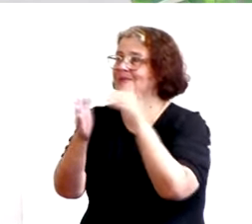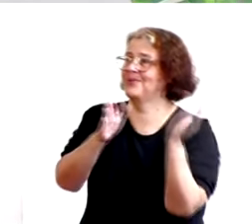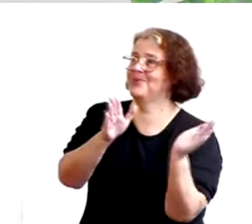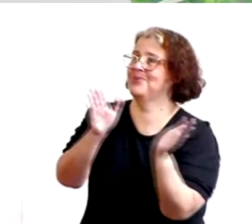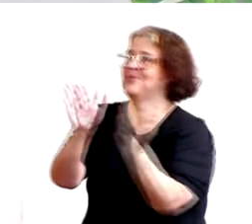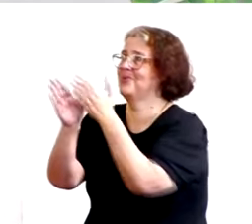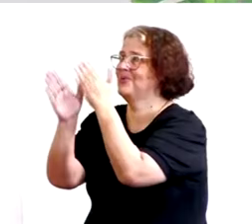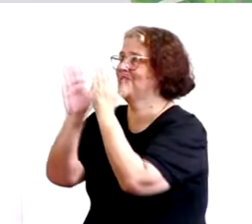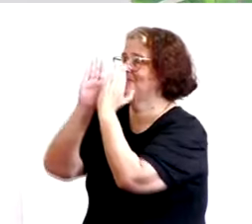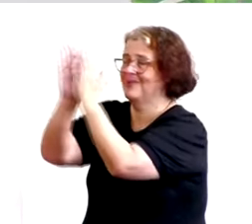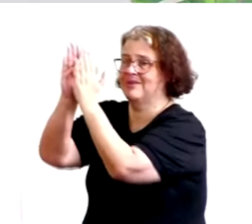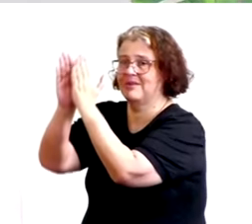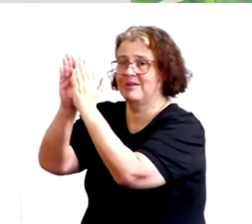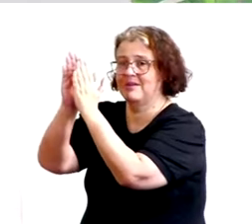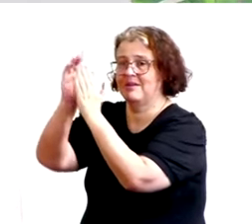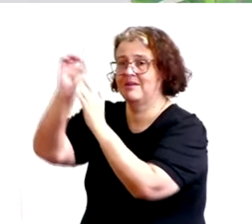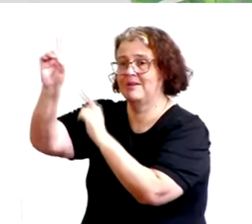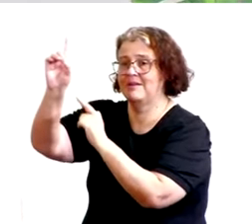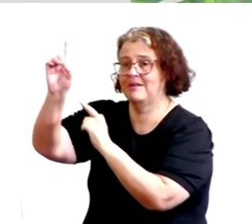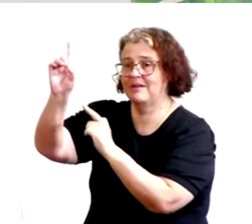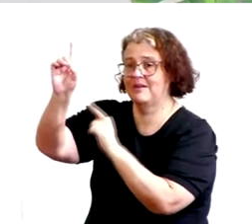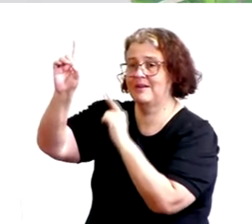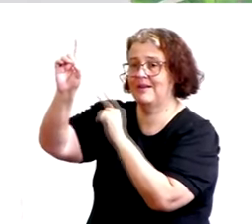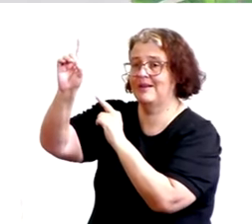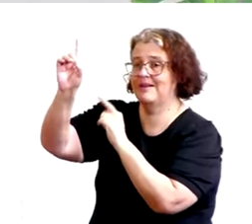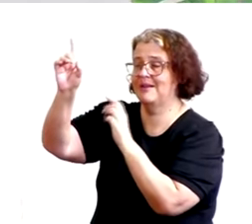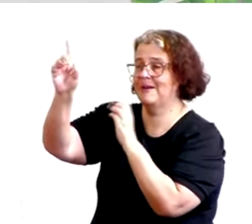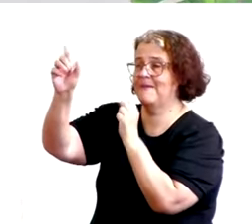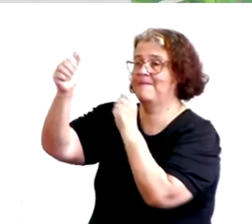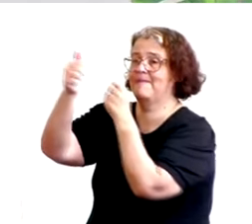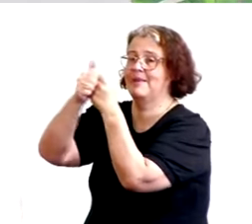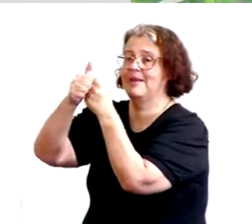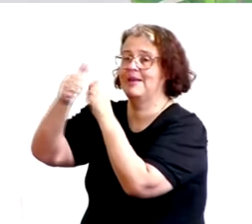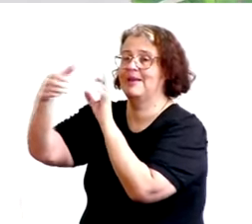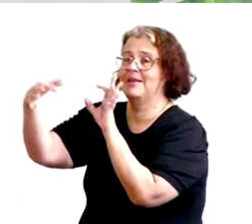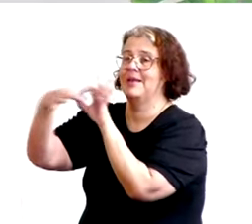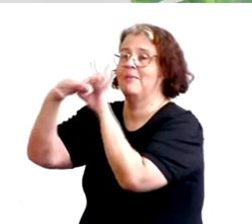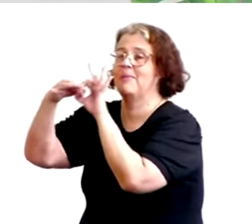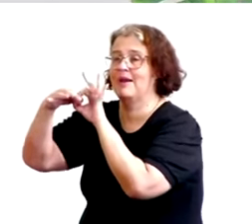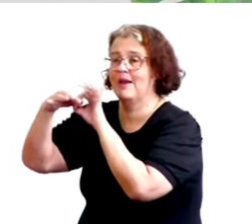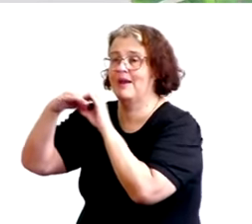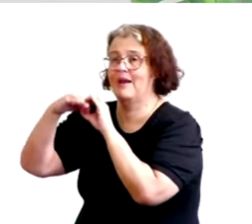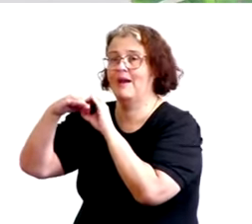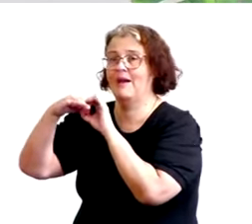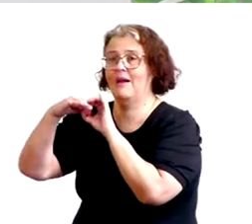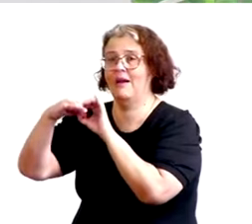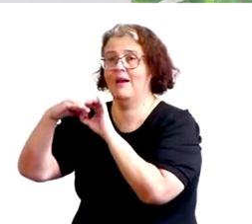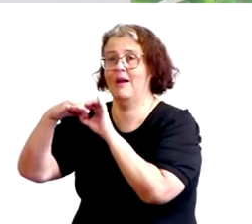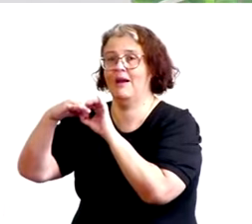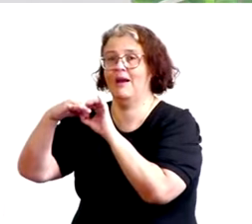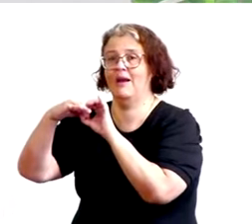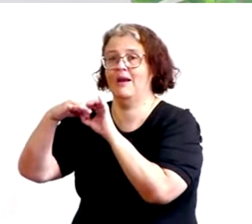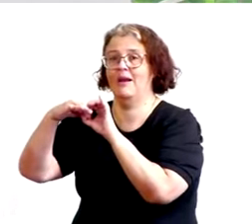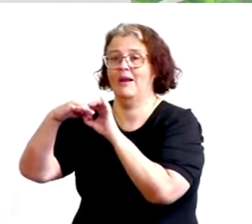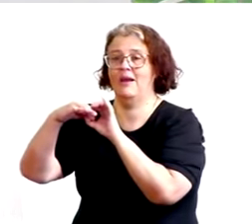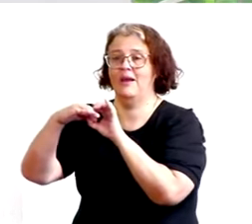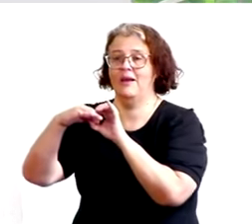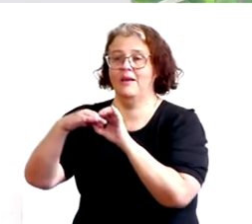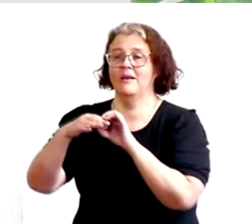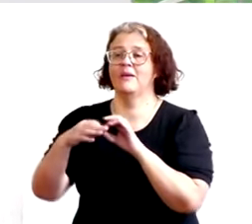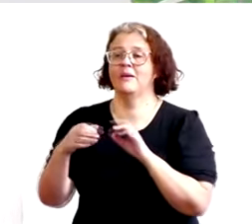para gradativamente se apegar a aquele ou ao único que pode trazer